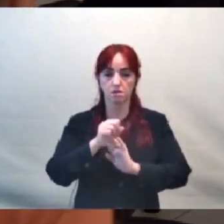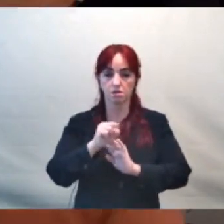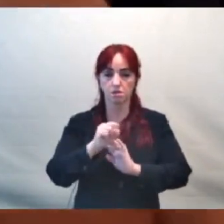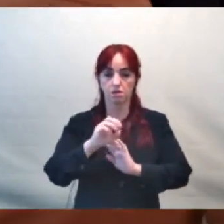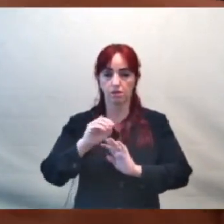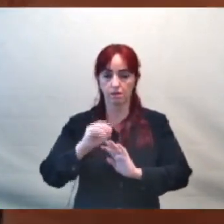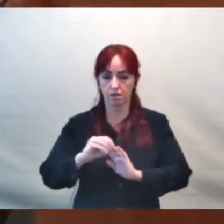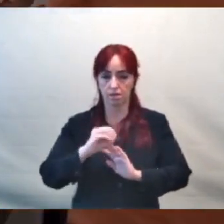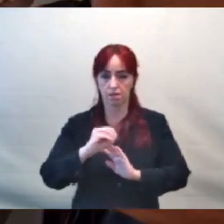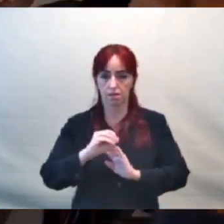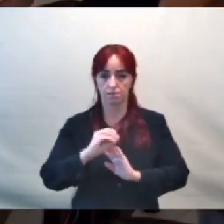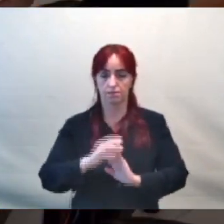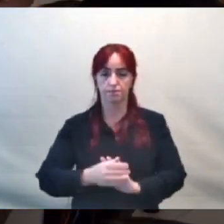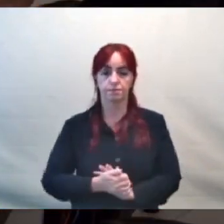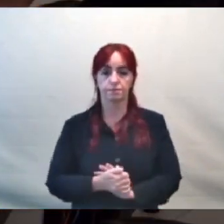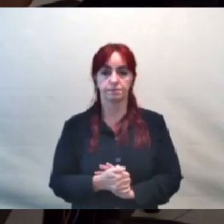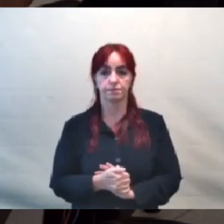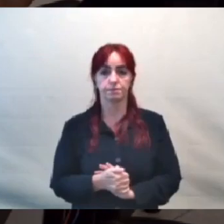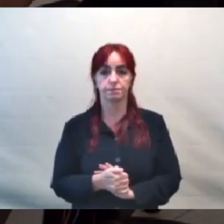680/2023.